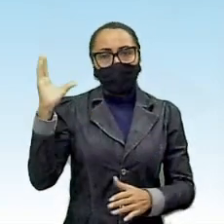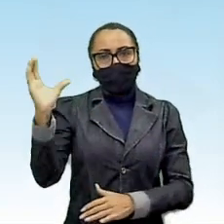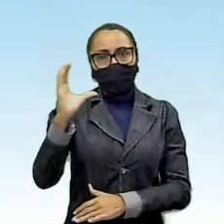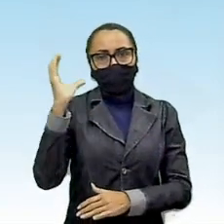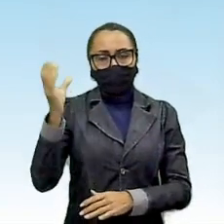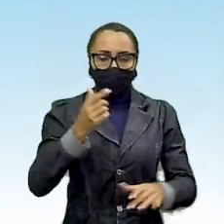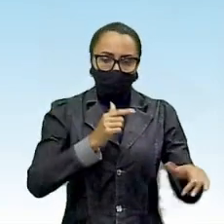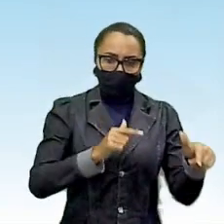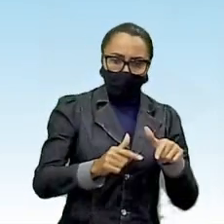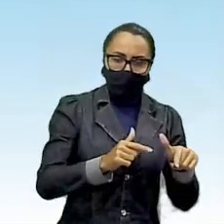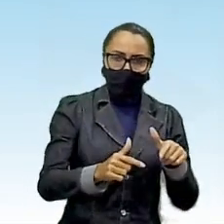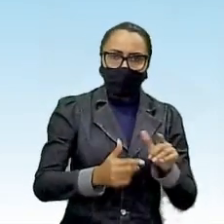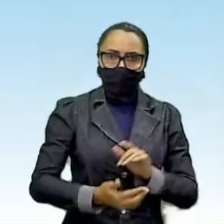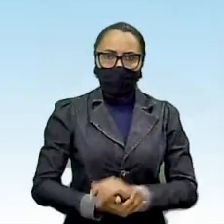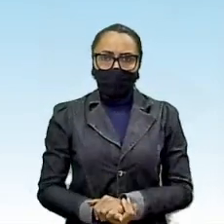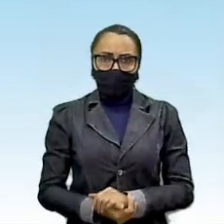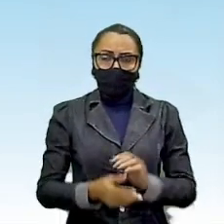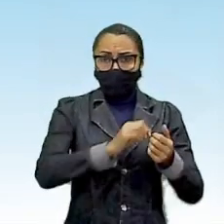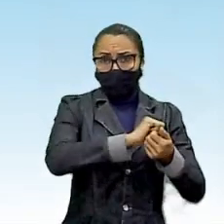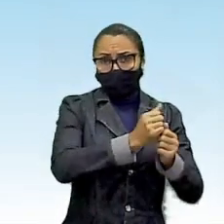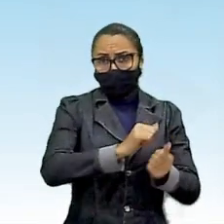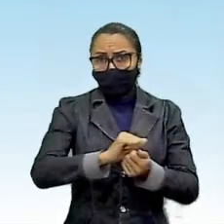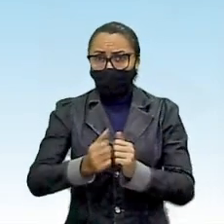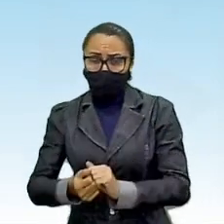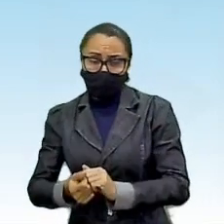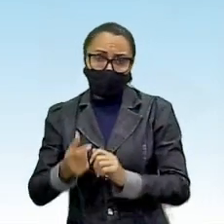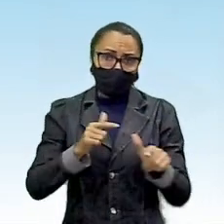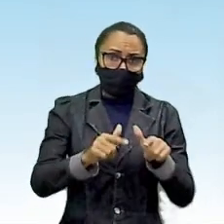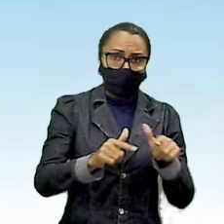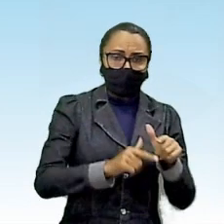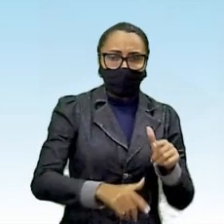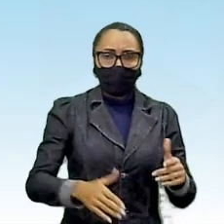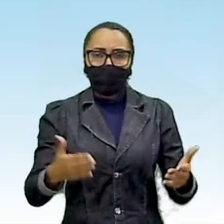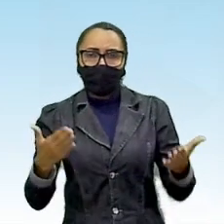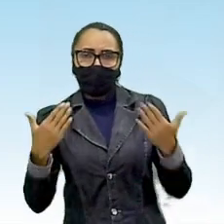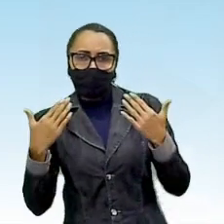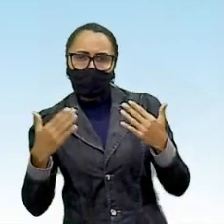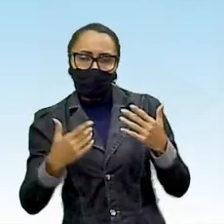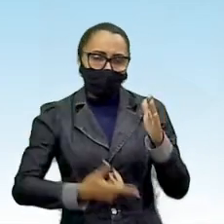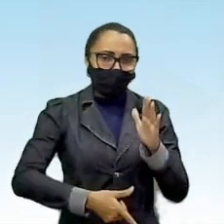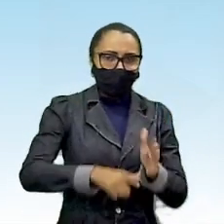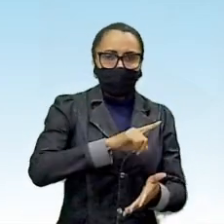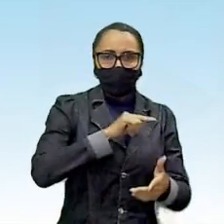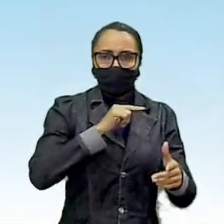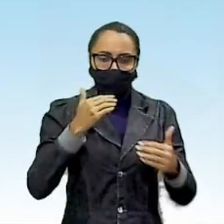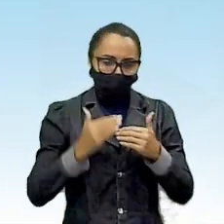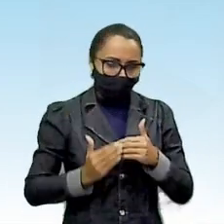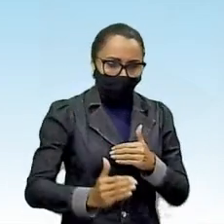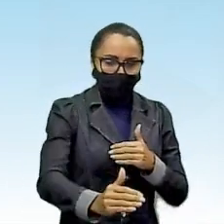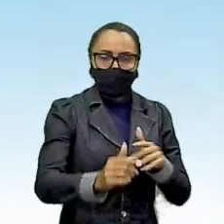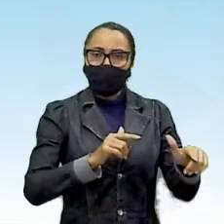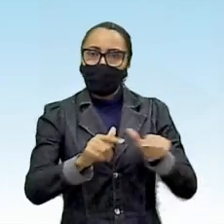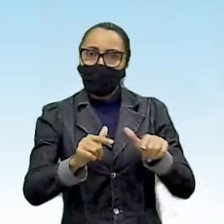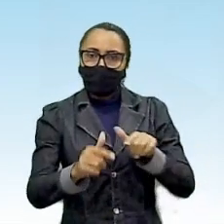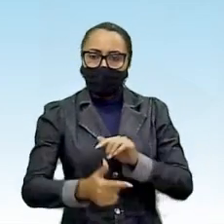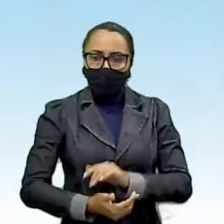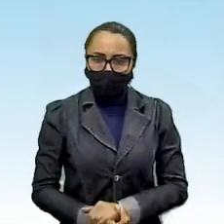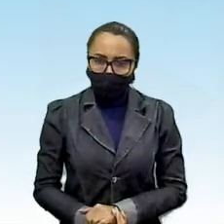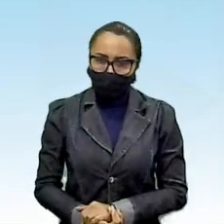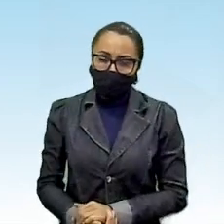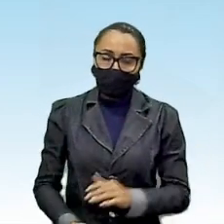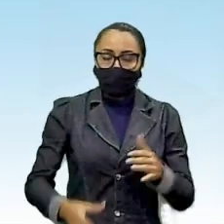do trabalhador, que é a adaptação daquele trabalhador ao calor antes dele trabalhar. E também